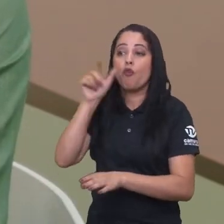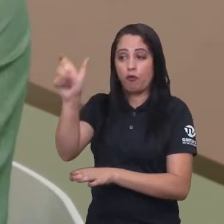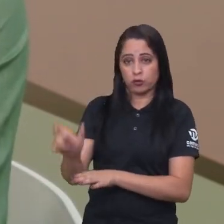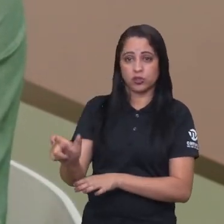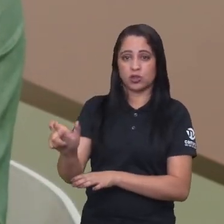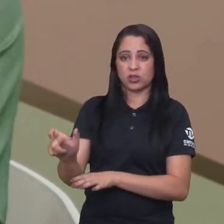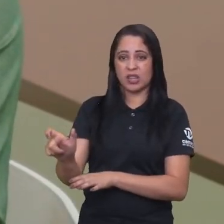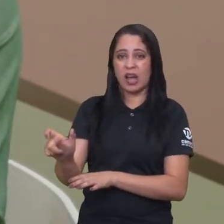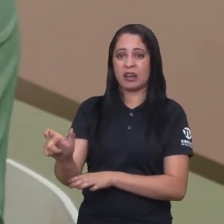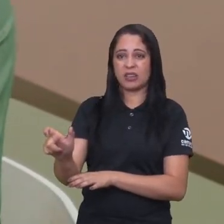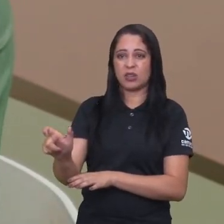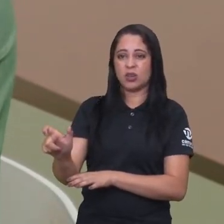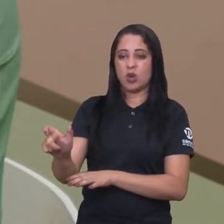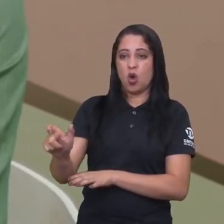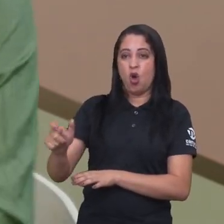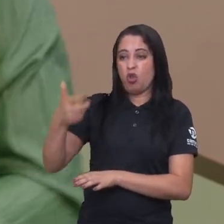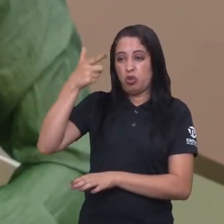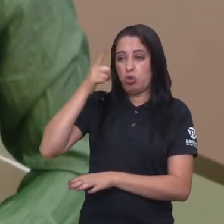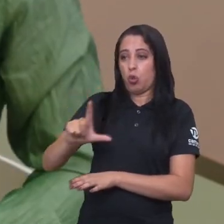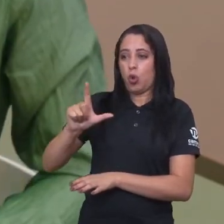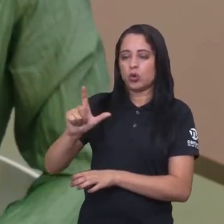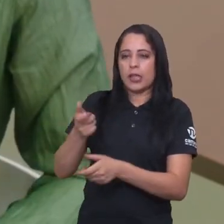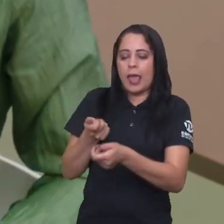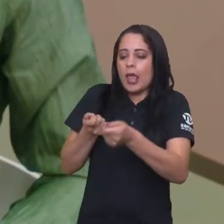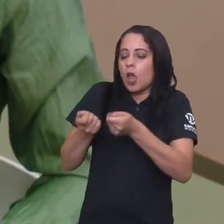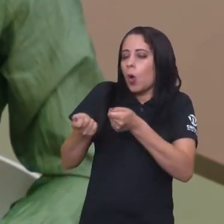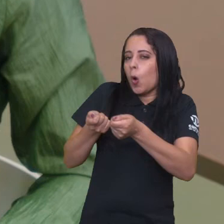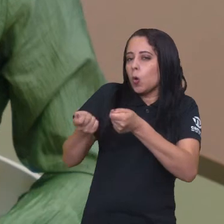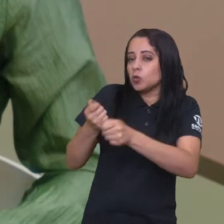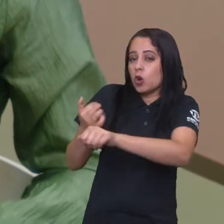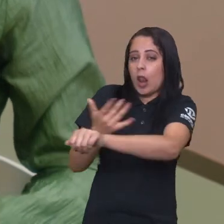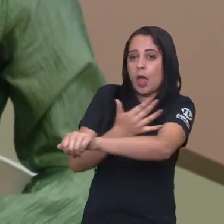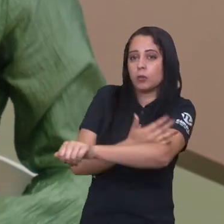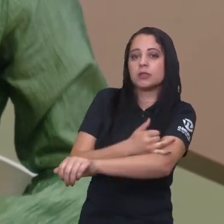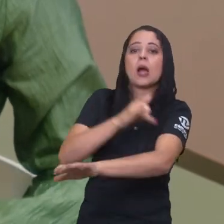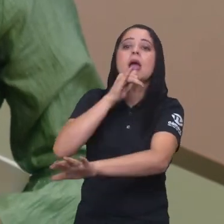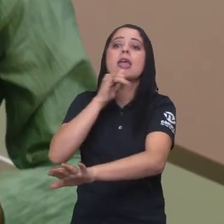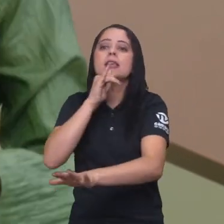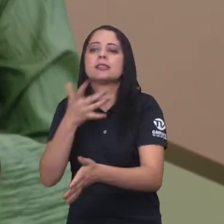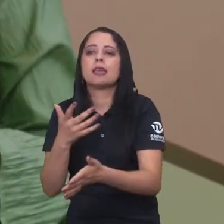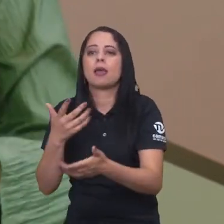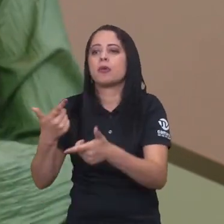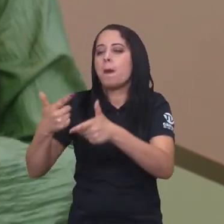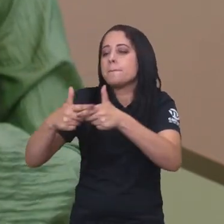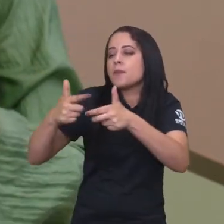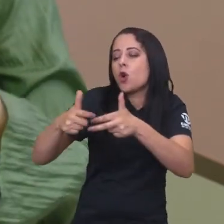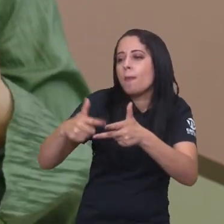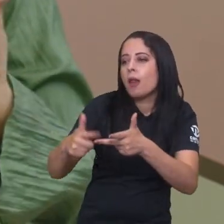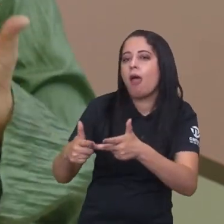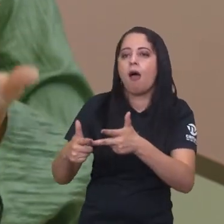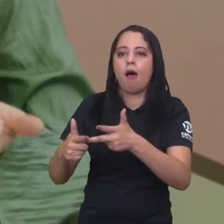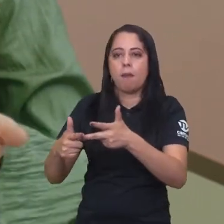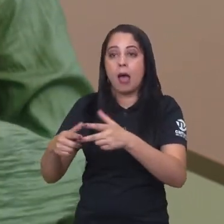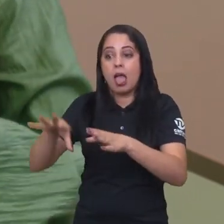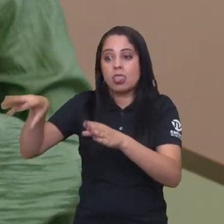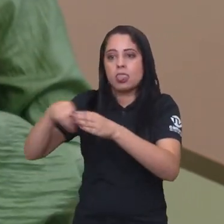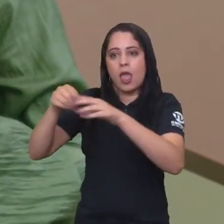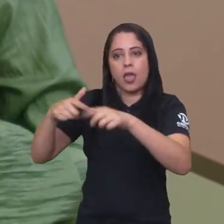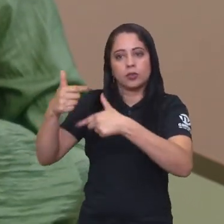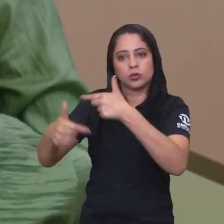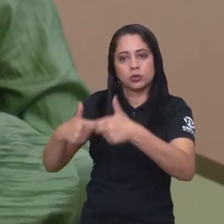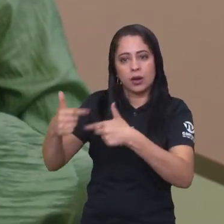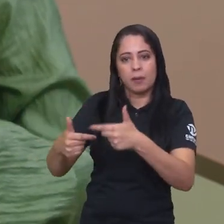se o funcionário, se o colaborador não tem essa inteligência para aprender a lidar ali, né? Com o quê? Com todas as adversidades do